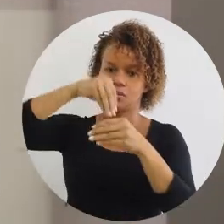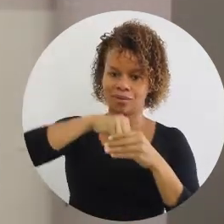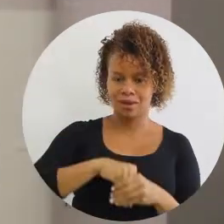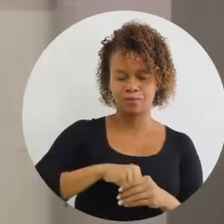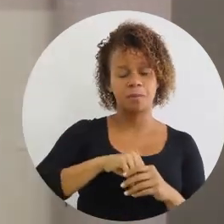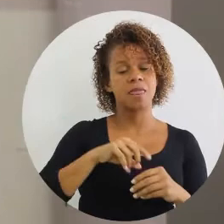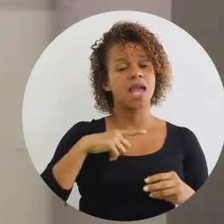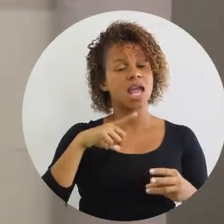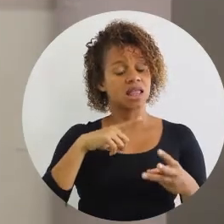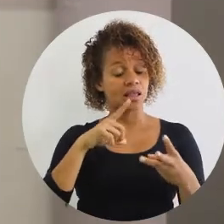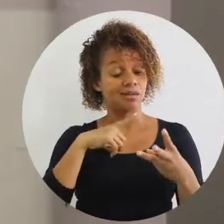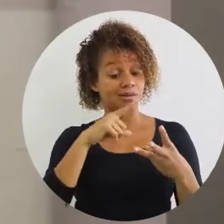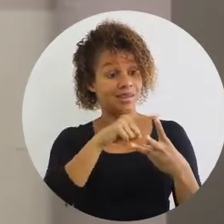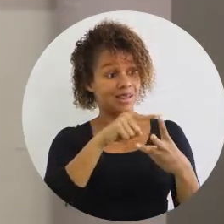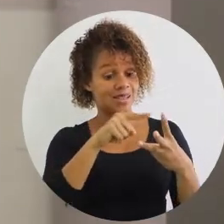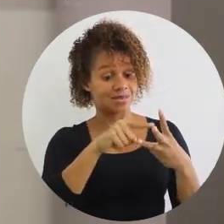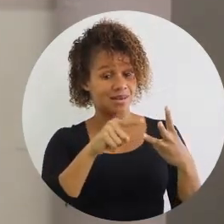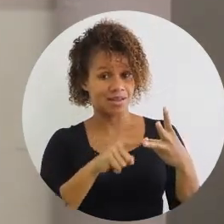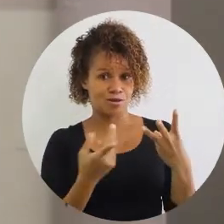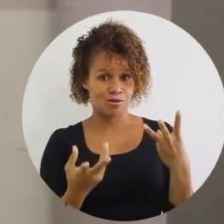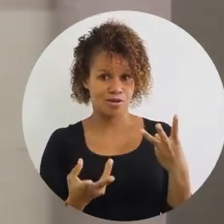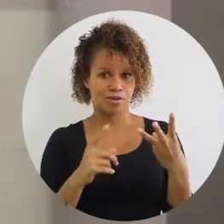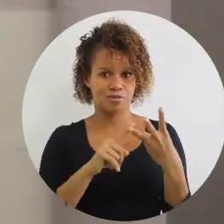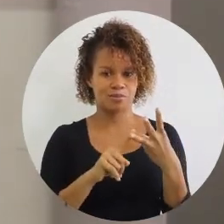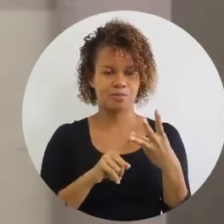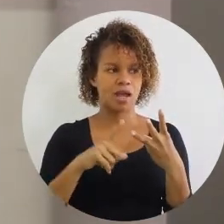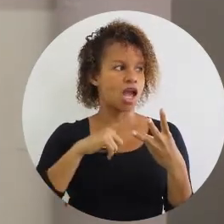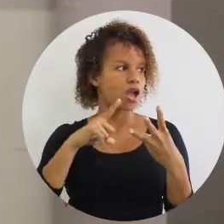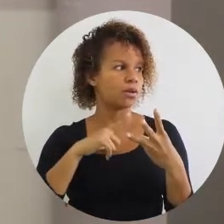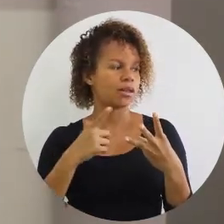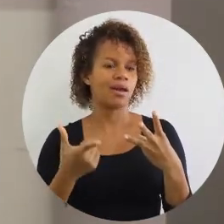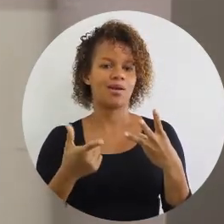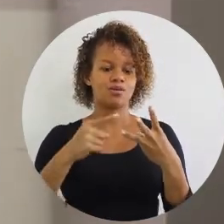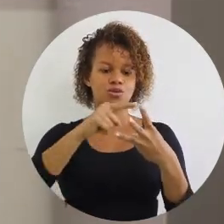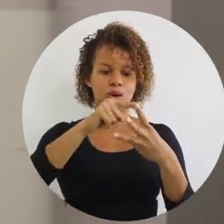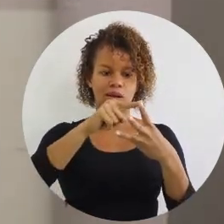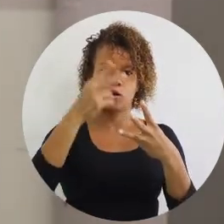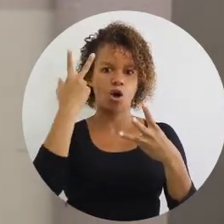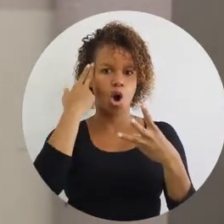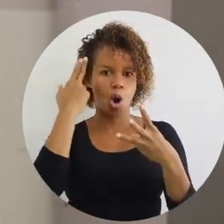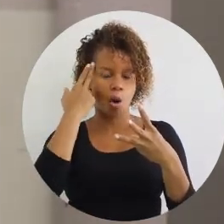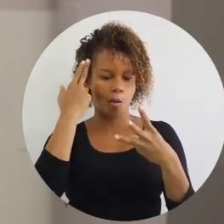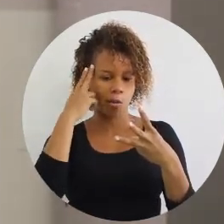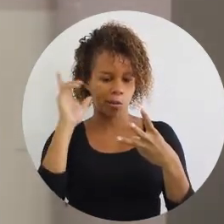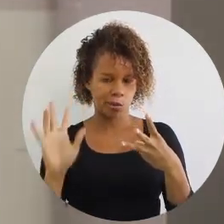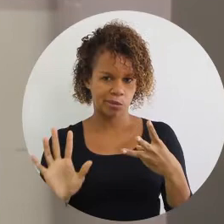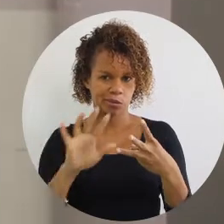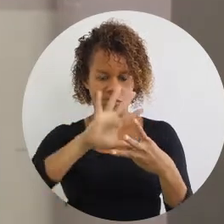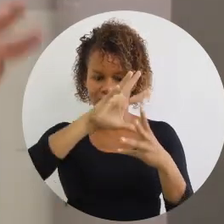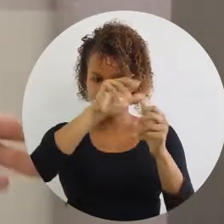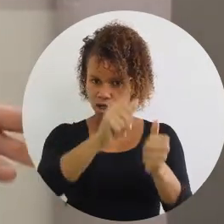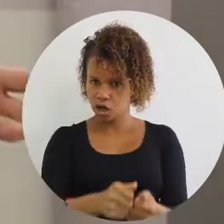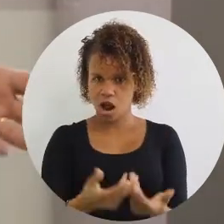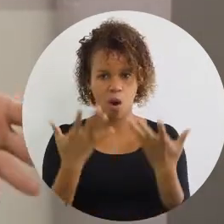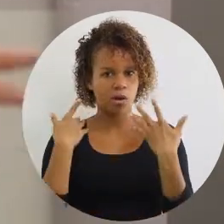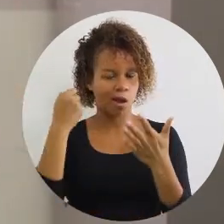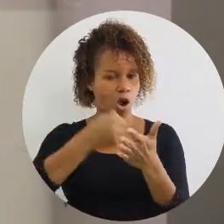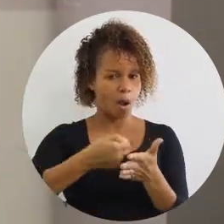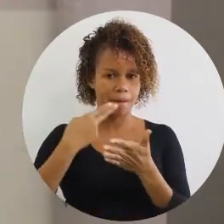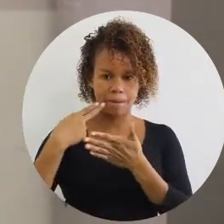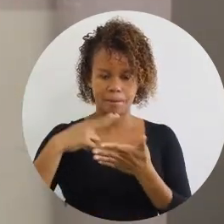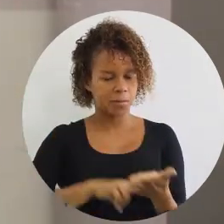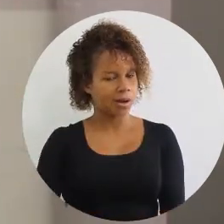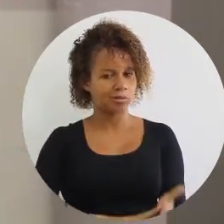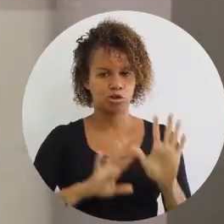3 categorias desses regimes aduaneiros. Eu tenho o regime aduaneiro comum, que é o da regra geral, que é cobrado